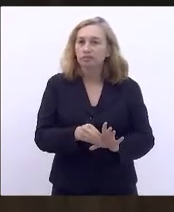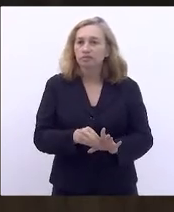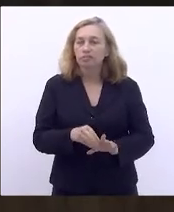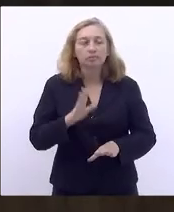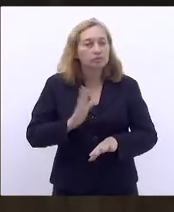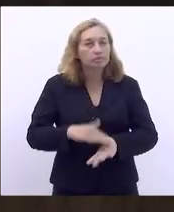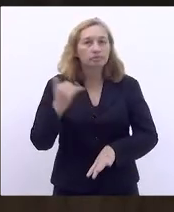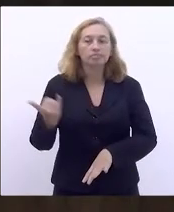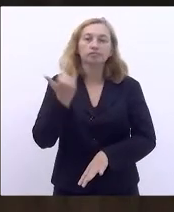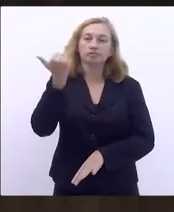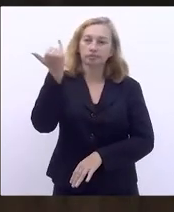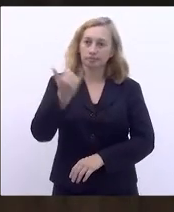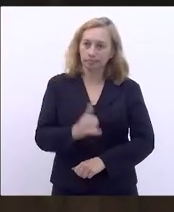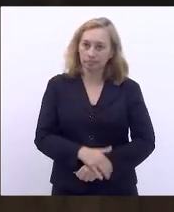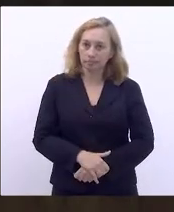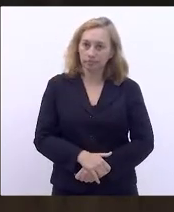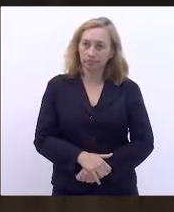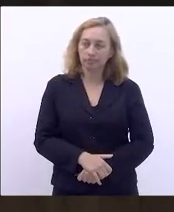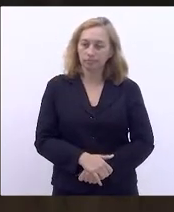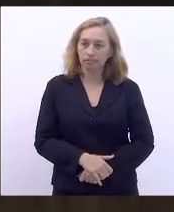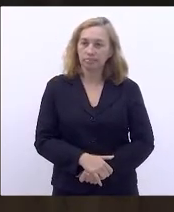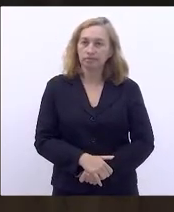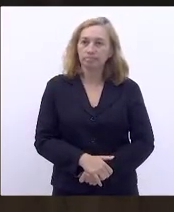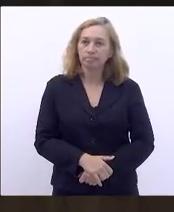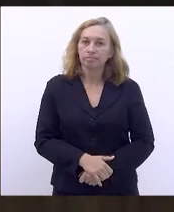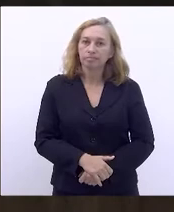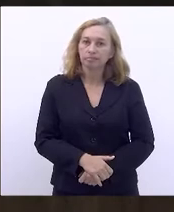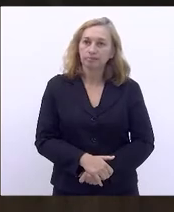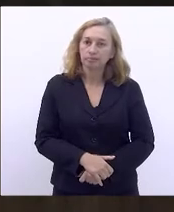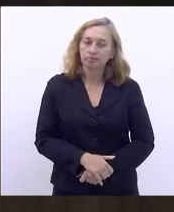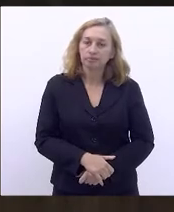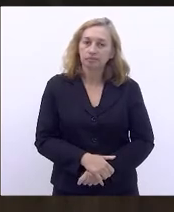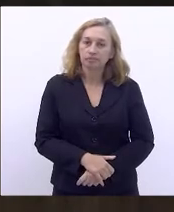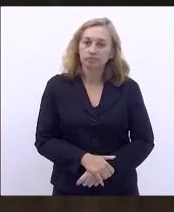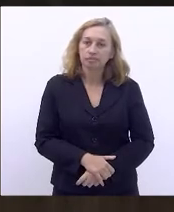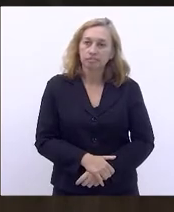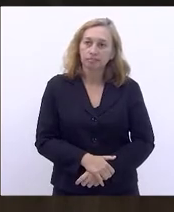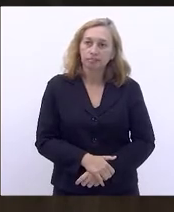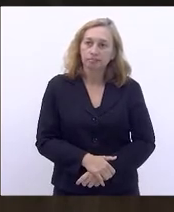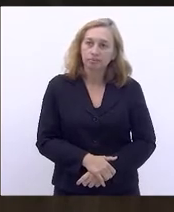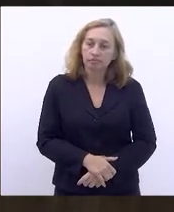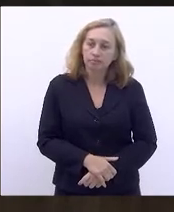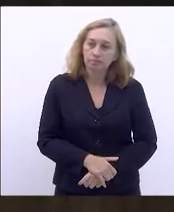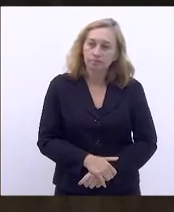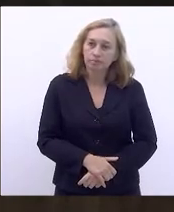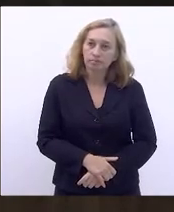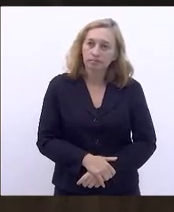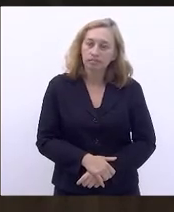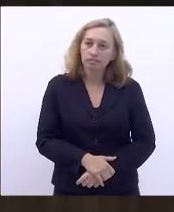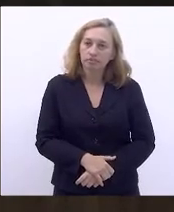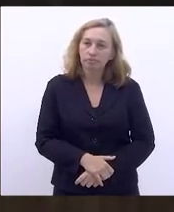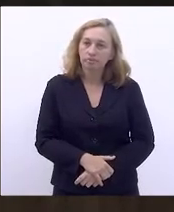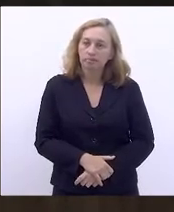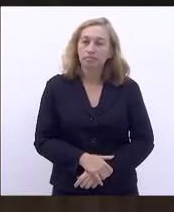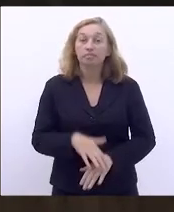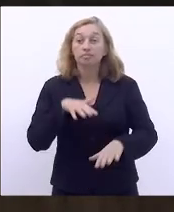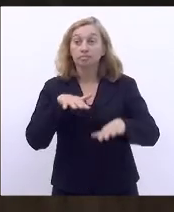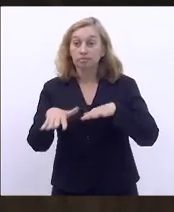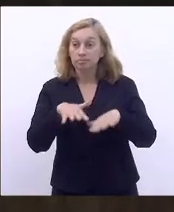mais importantes coletivos de luta em defesa do SUS e da saúde pública, que é o